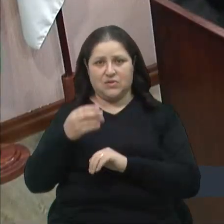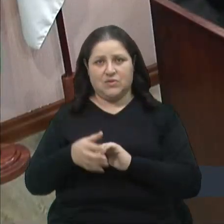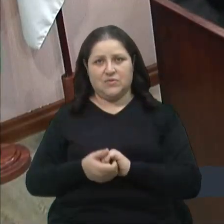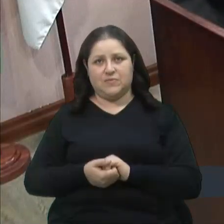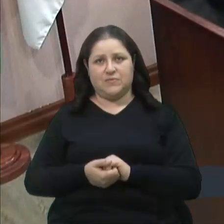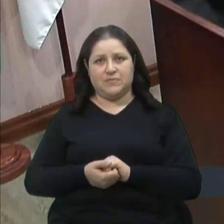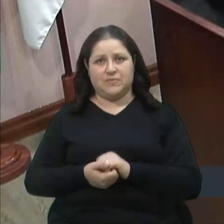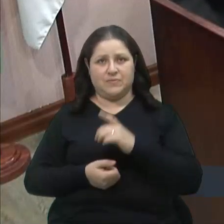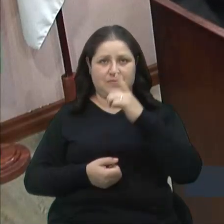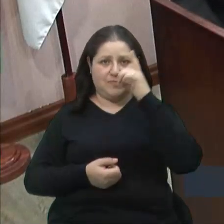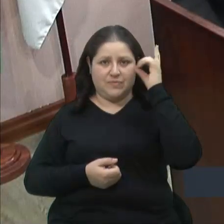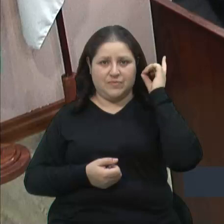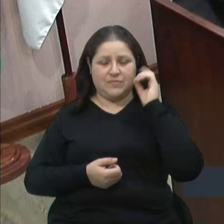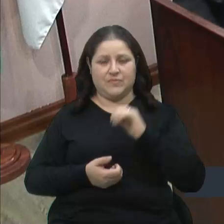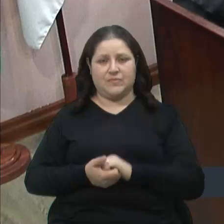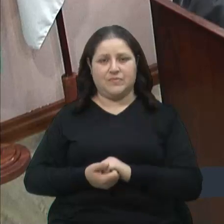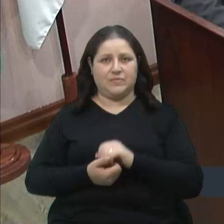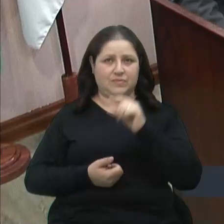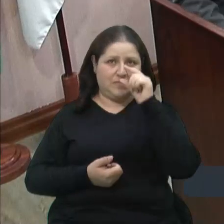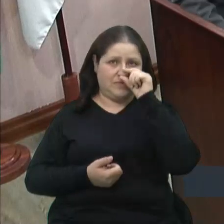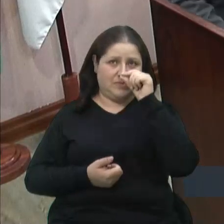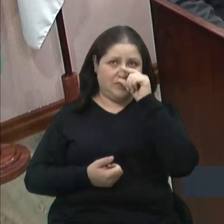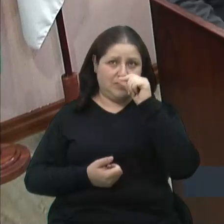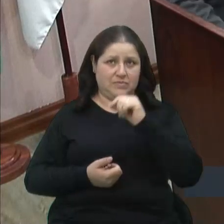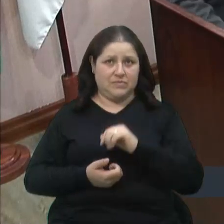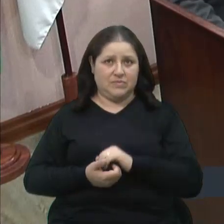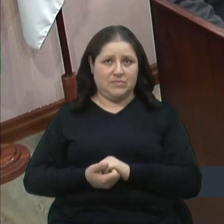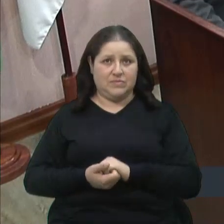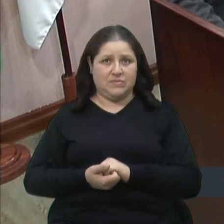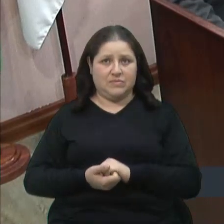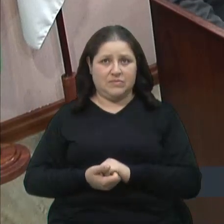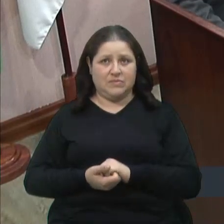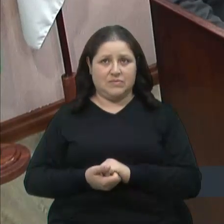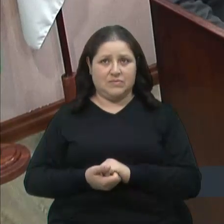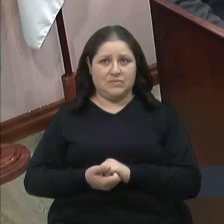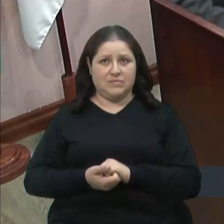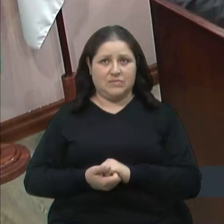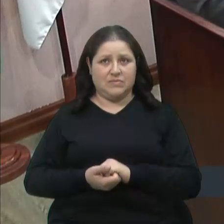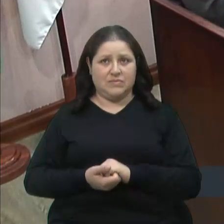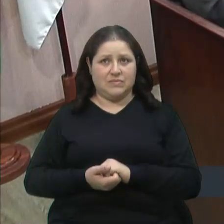Dio. Vereador Fantinel, fiquei lhe devendo uma próxima